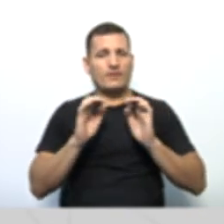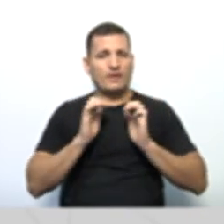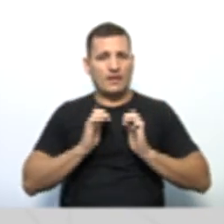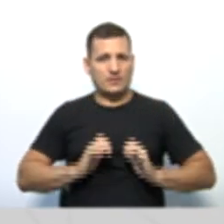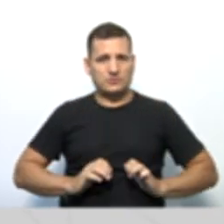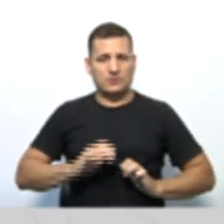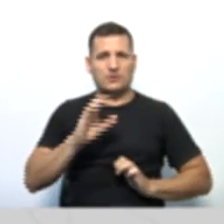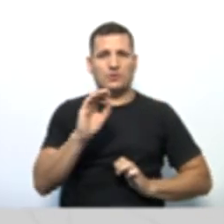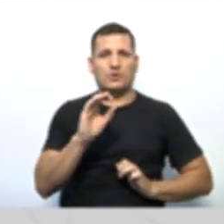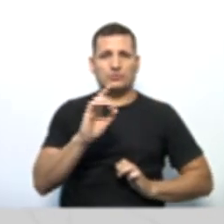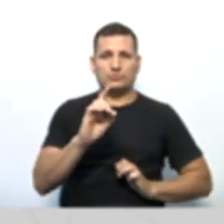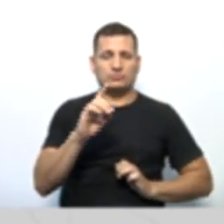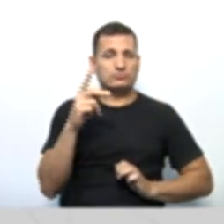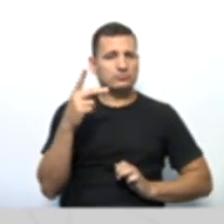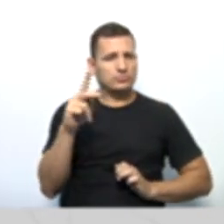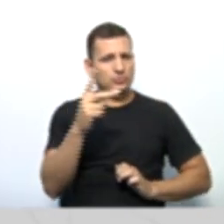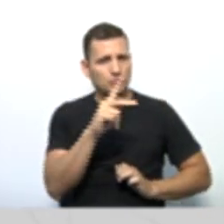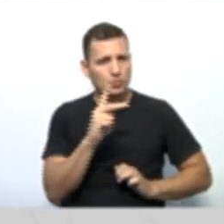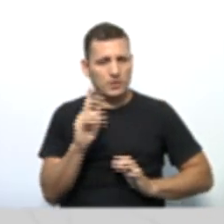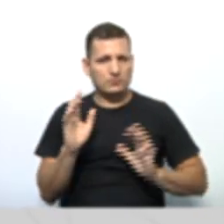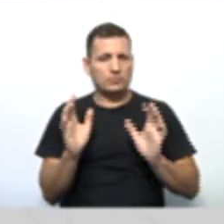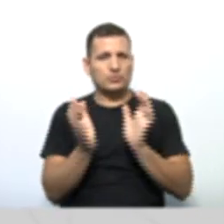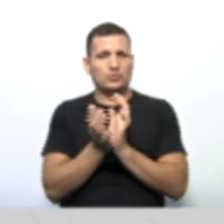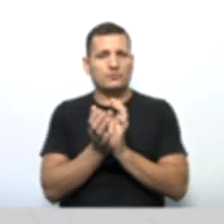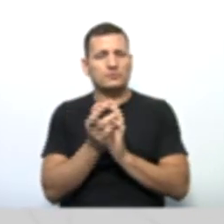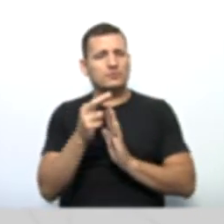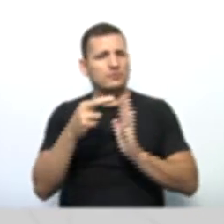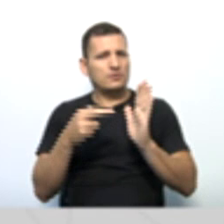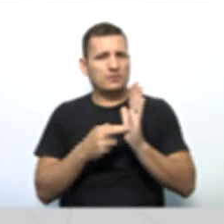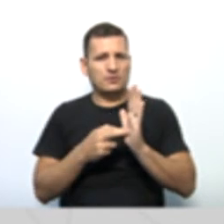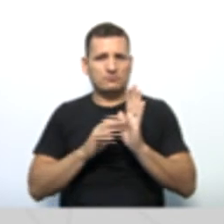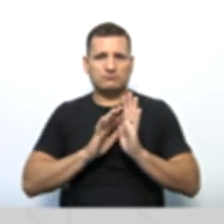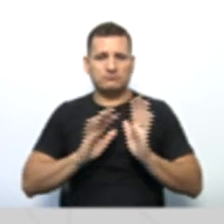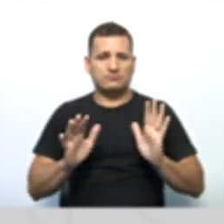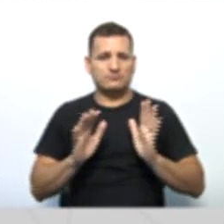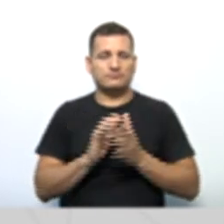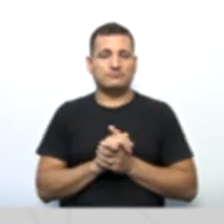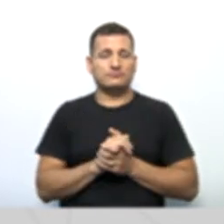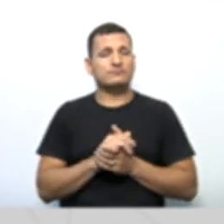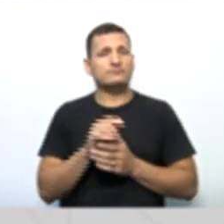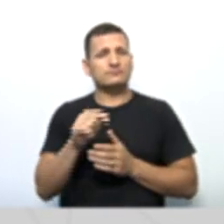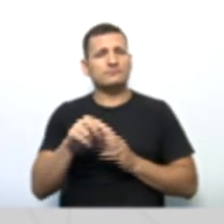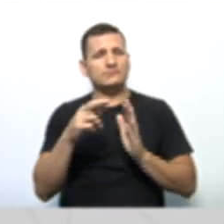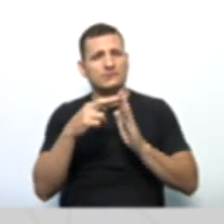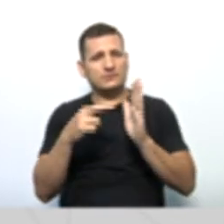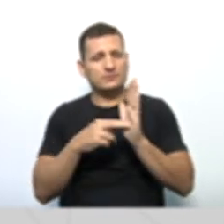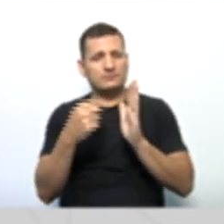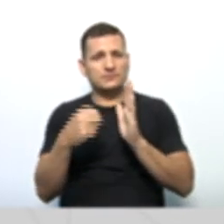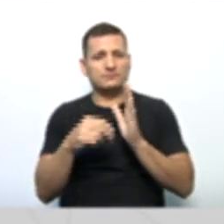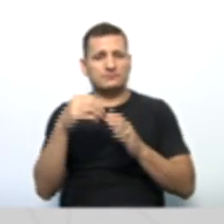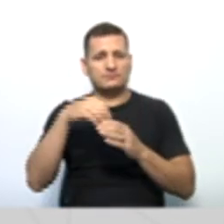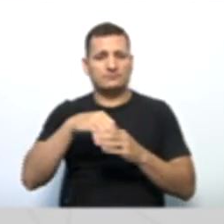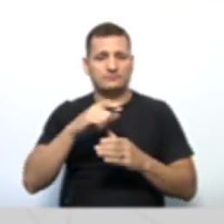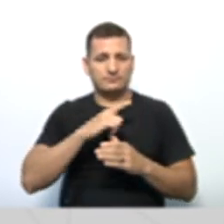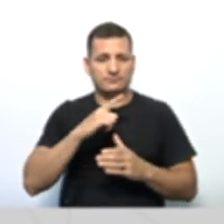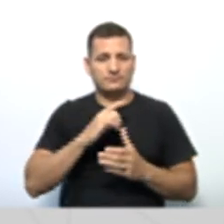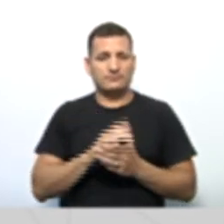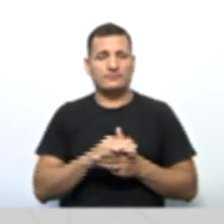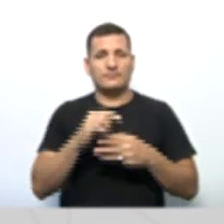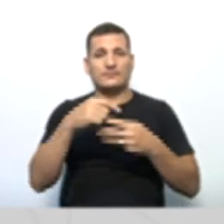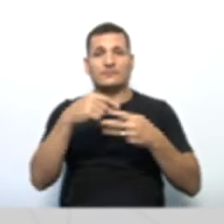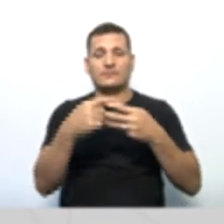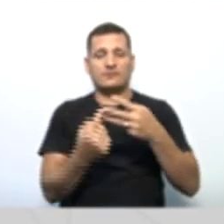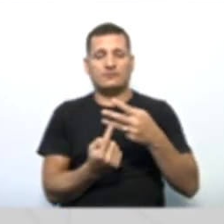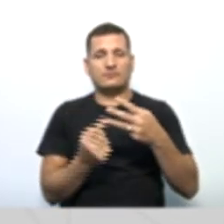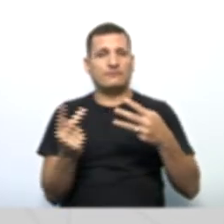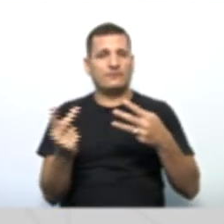para a sua turma, ou seja, algumas normas e valores para vocês viverem. Esse código deve conter 3 valores a